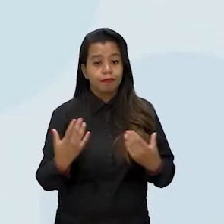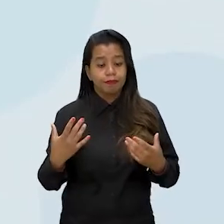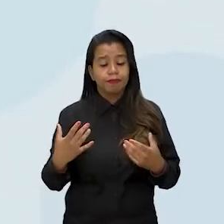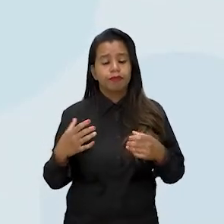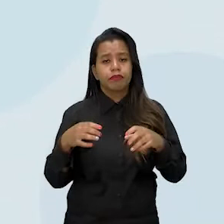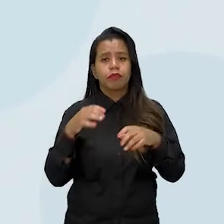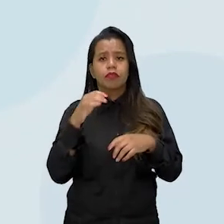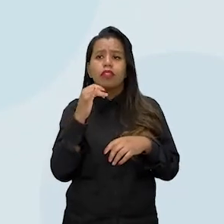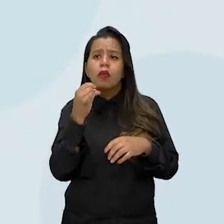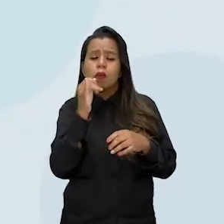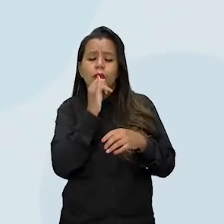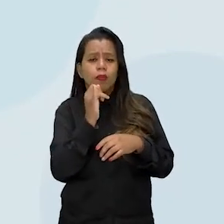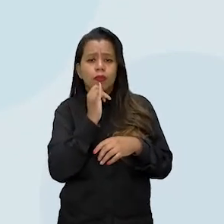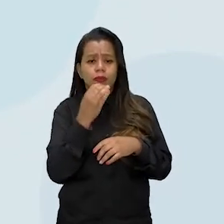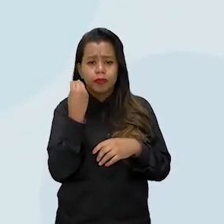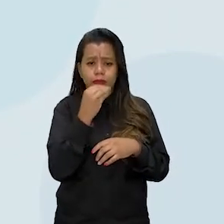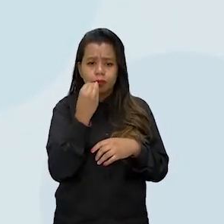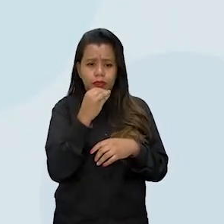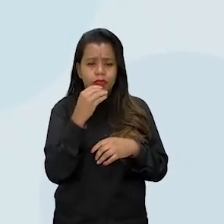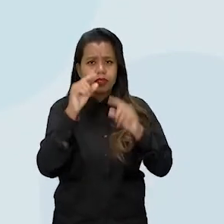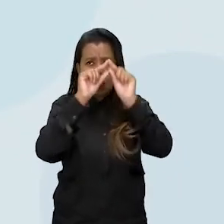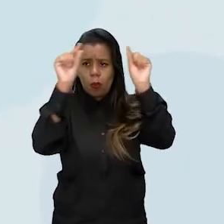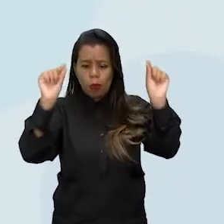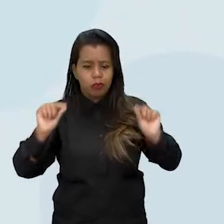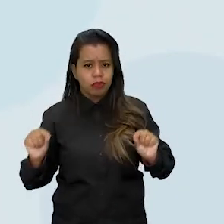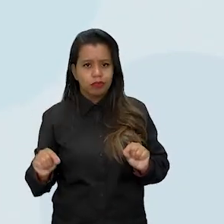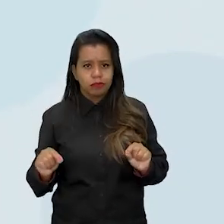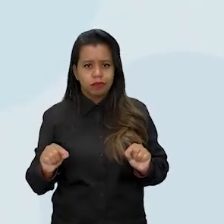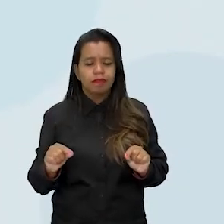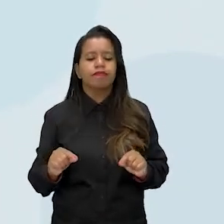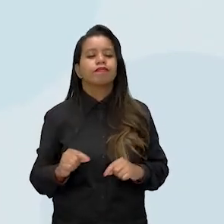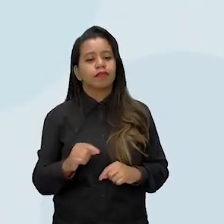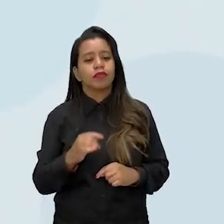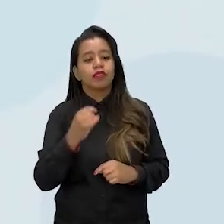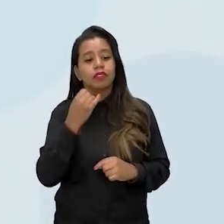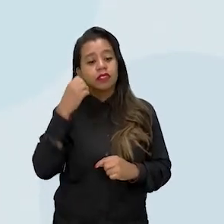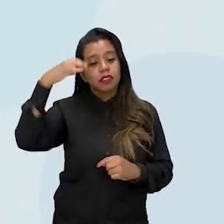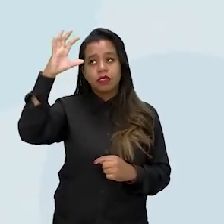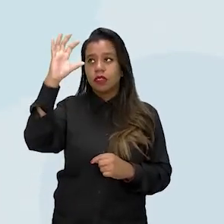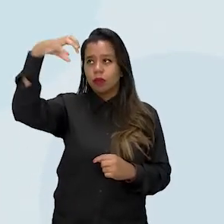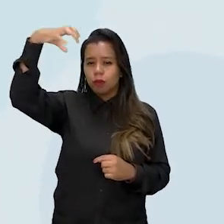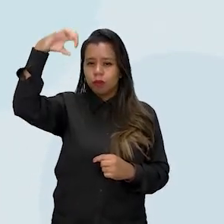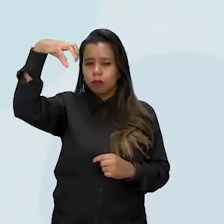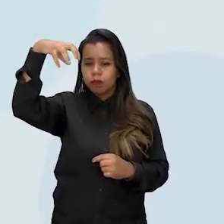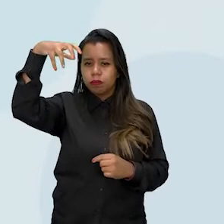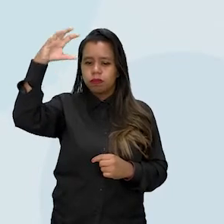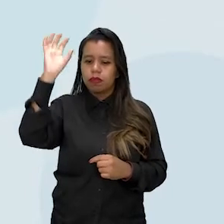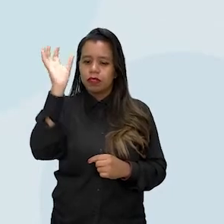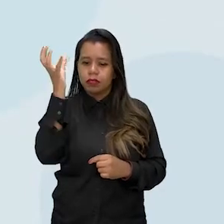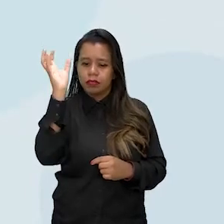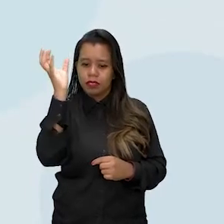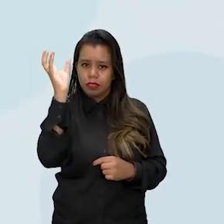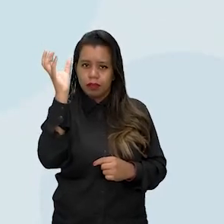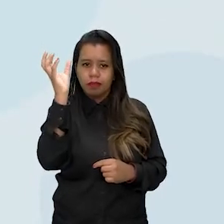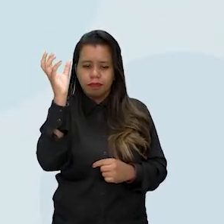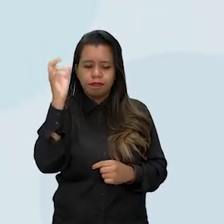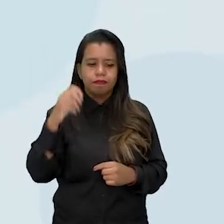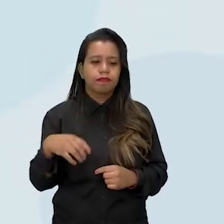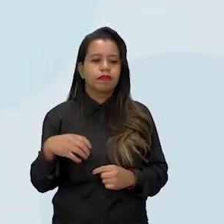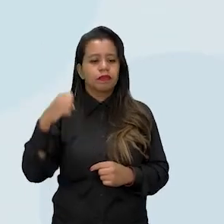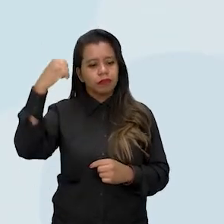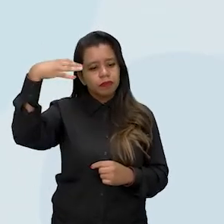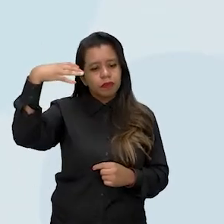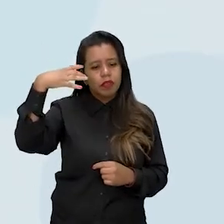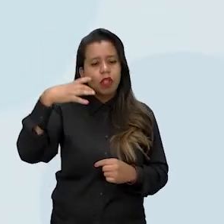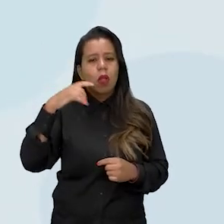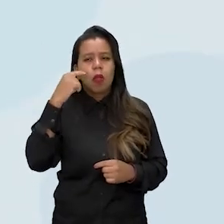simulador de circuito, porque né, essa lâmpada aí que a gente está estudando, ela tem um aproveitamento